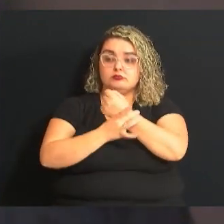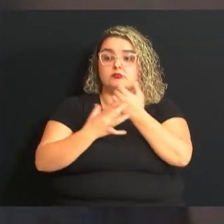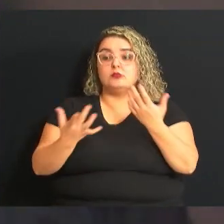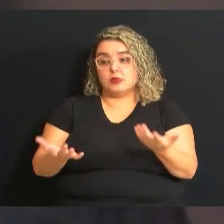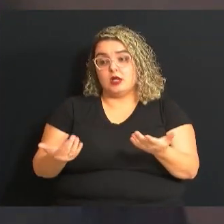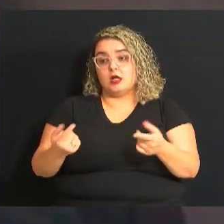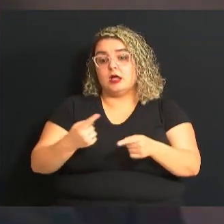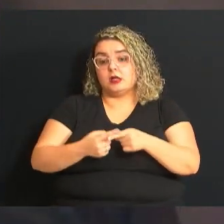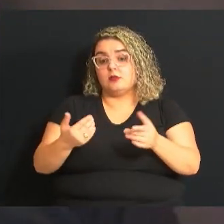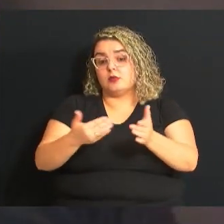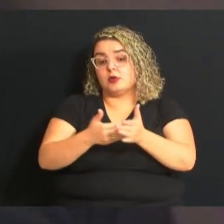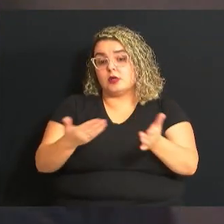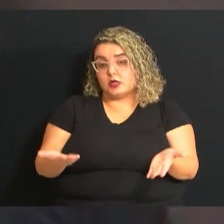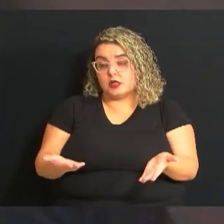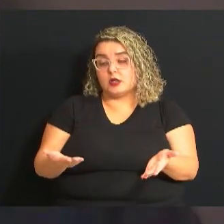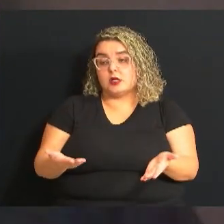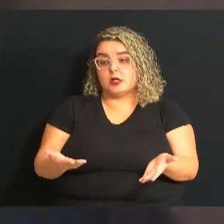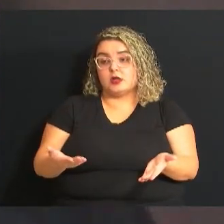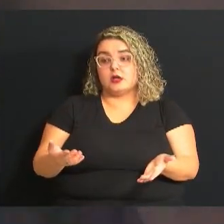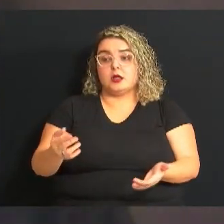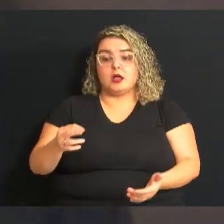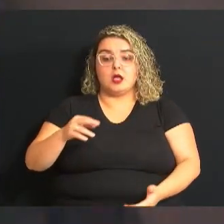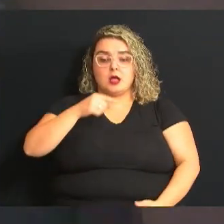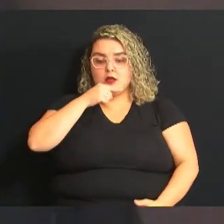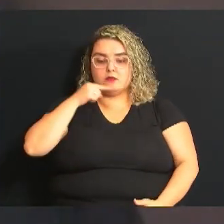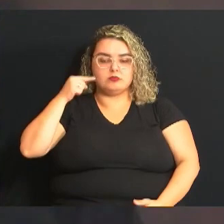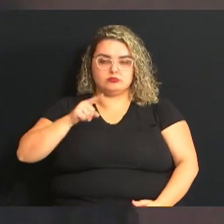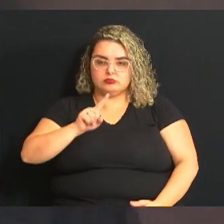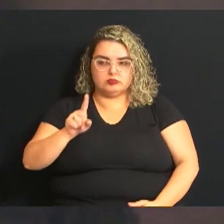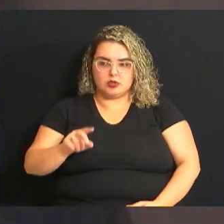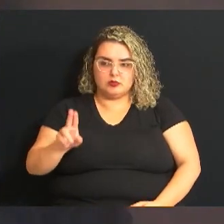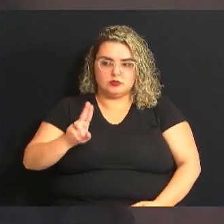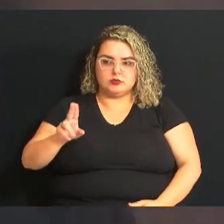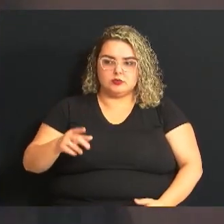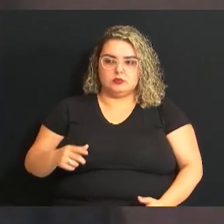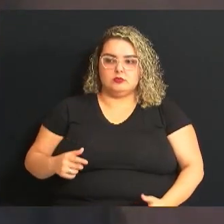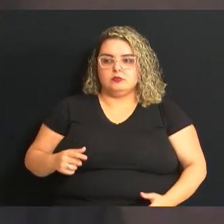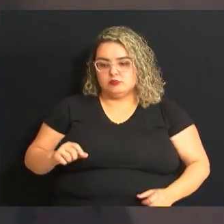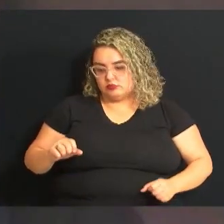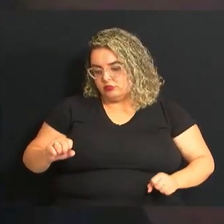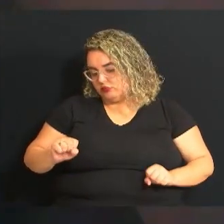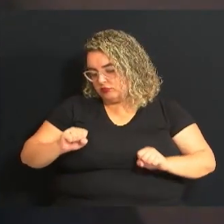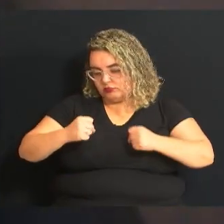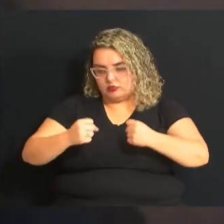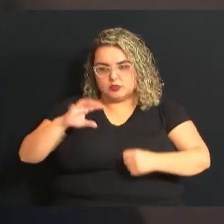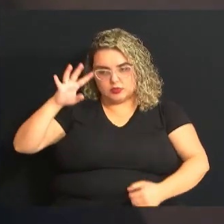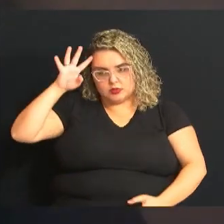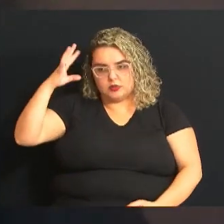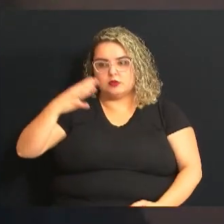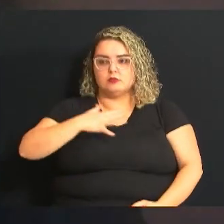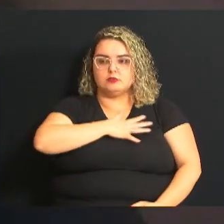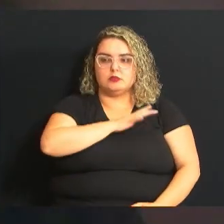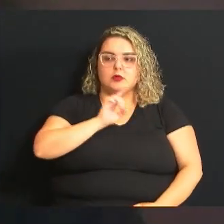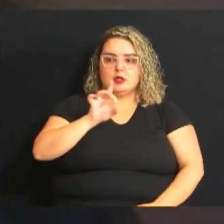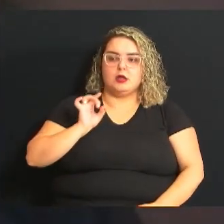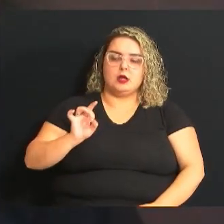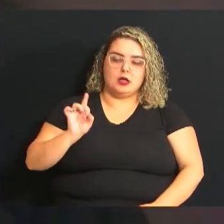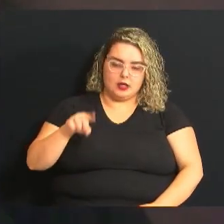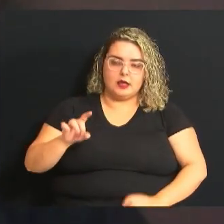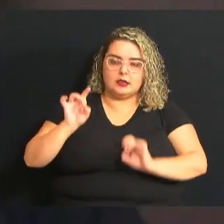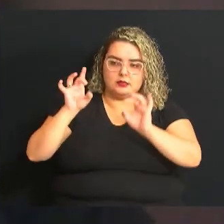reflexão, discussão, debate, né? Dentro da comunidade, dos professores, do coordenador, do